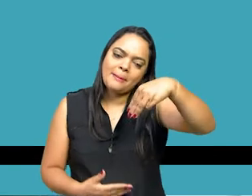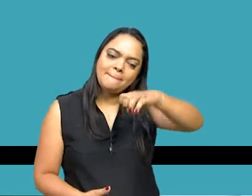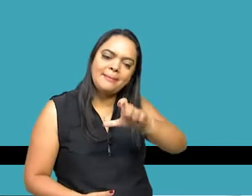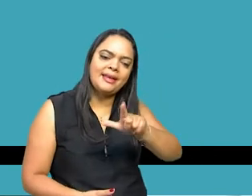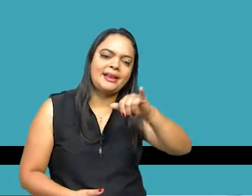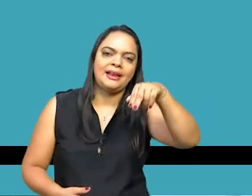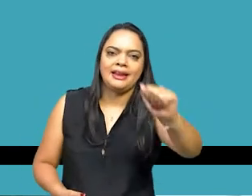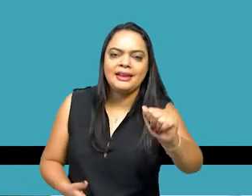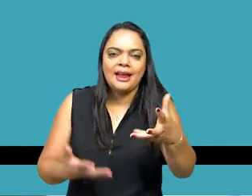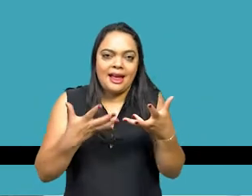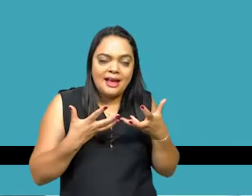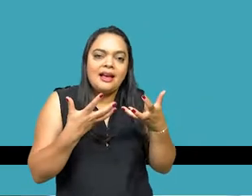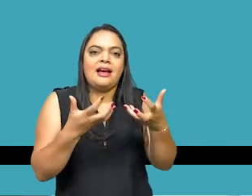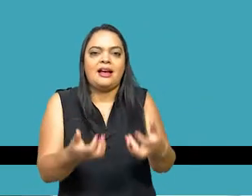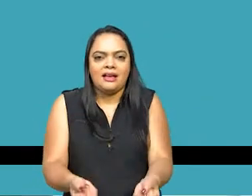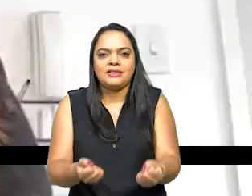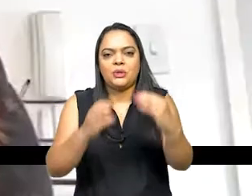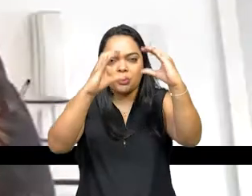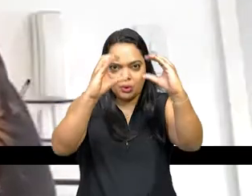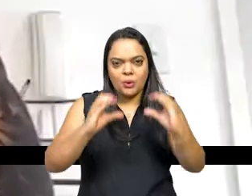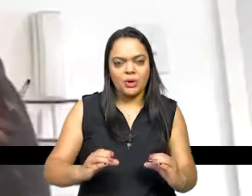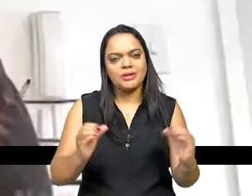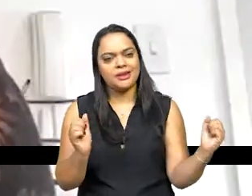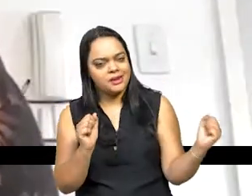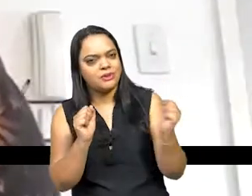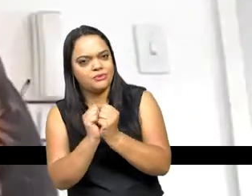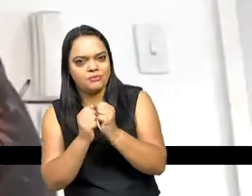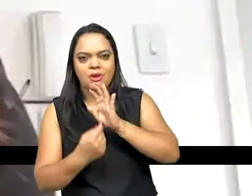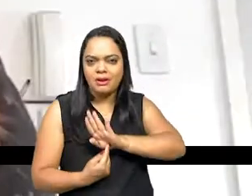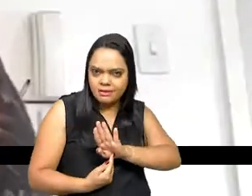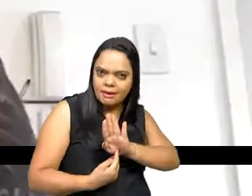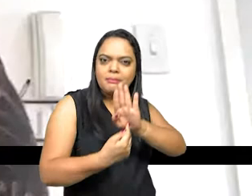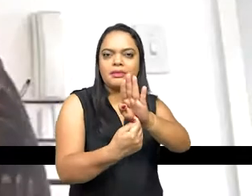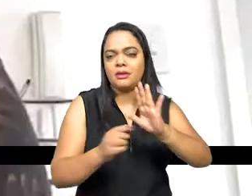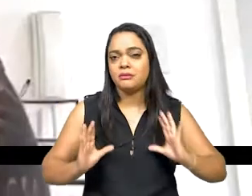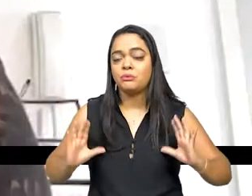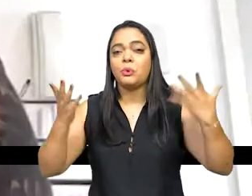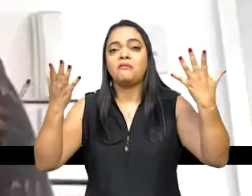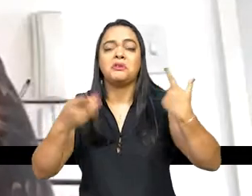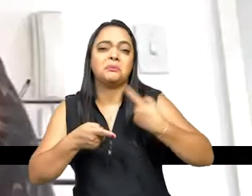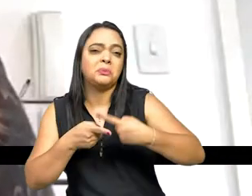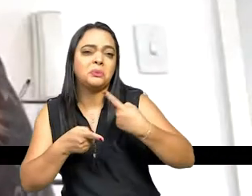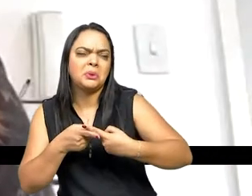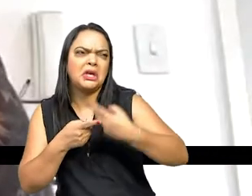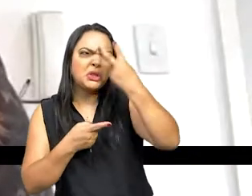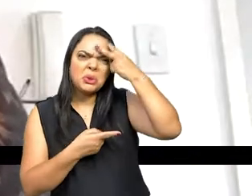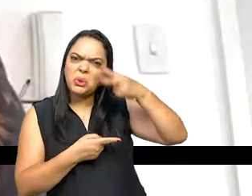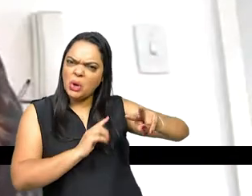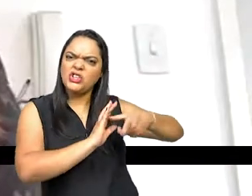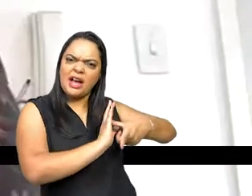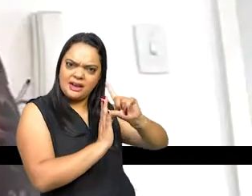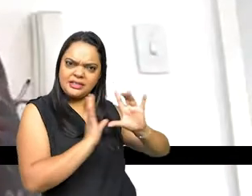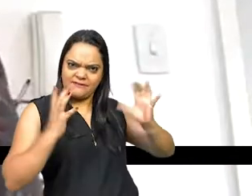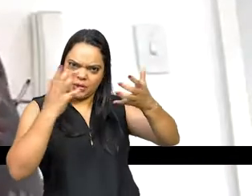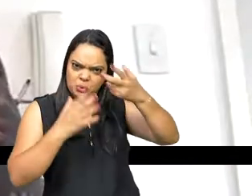ter aceitado estar na coordenação, junto na apresentação do evento, porque cerca de 2 dias